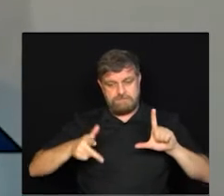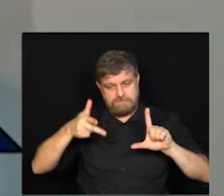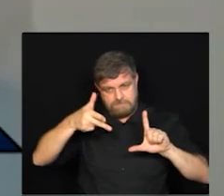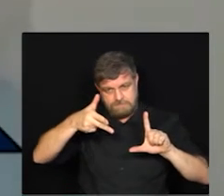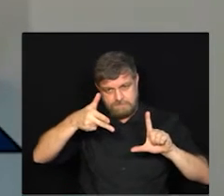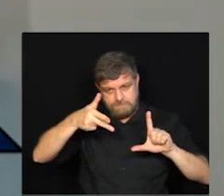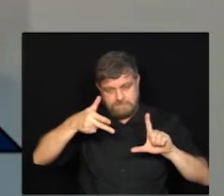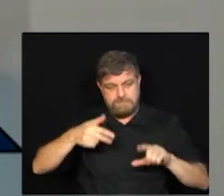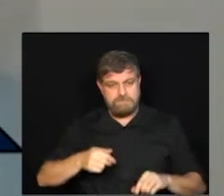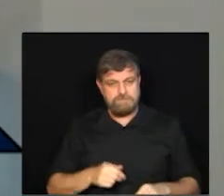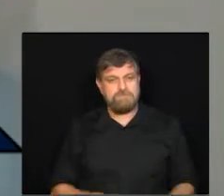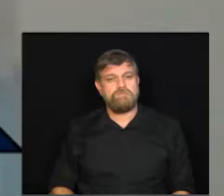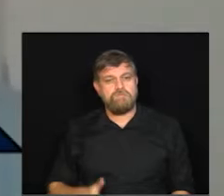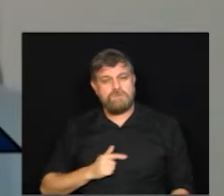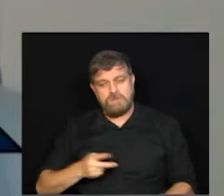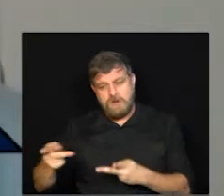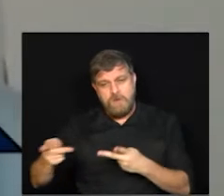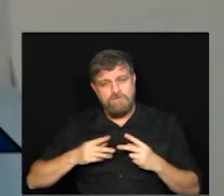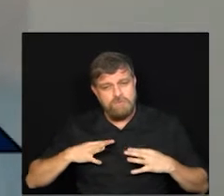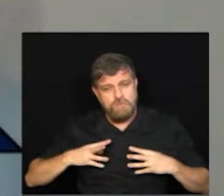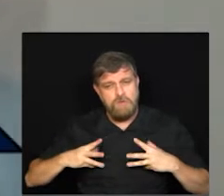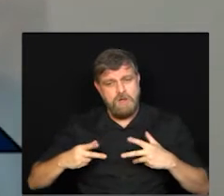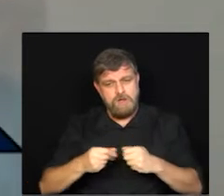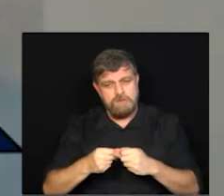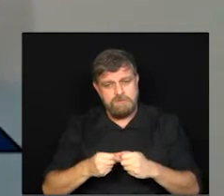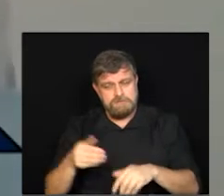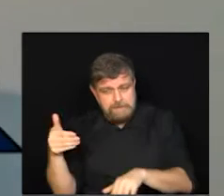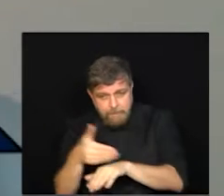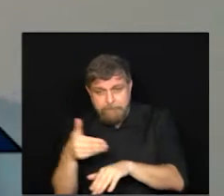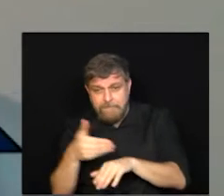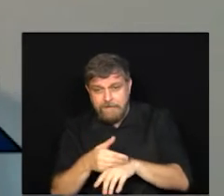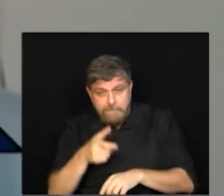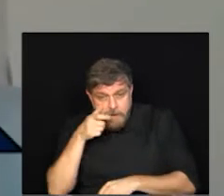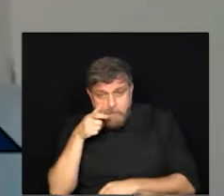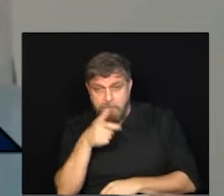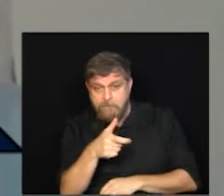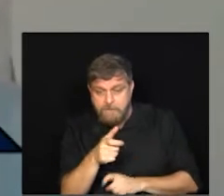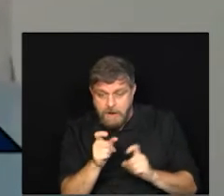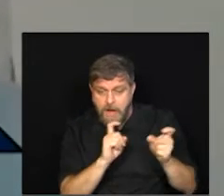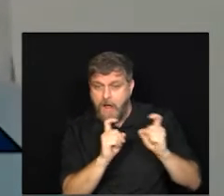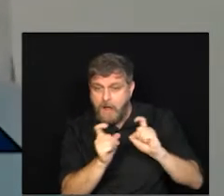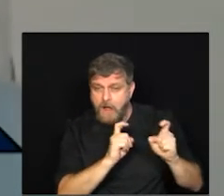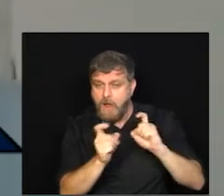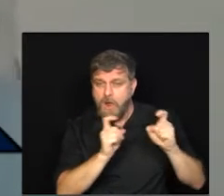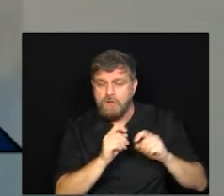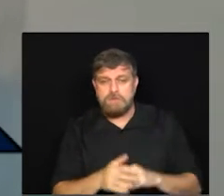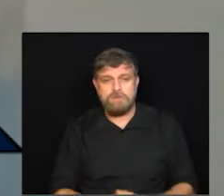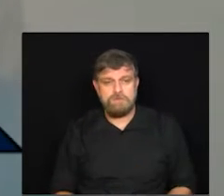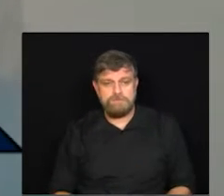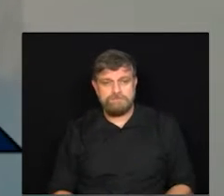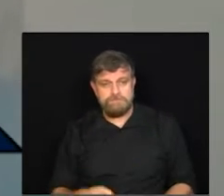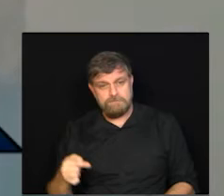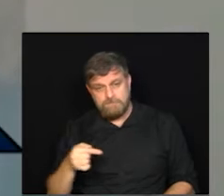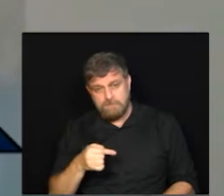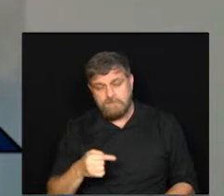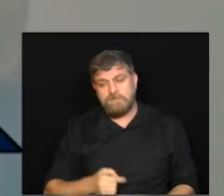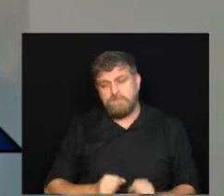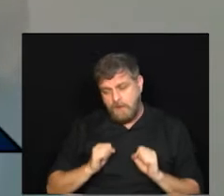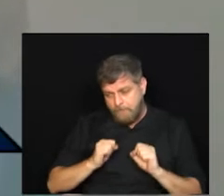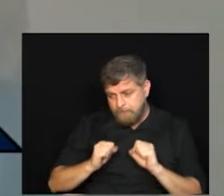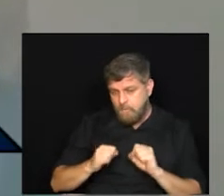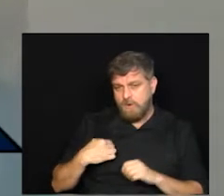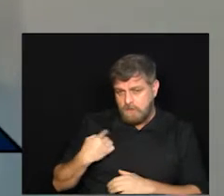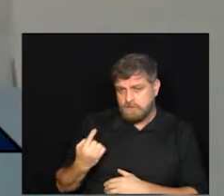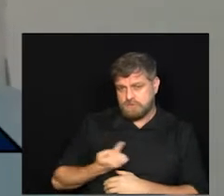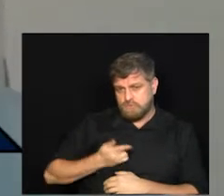TV Câmara. Então, convido a todos que participem dessa reunião. Aí, talvez possamos, eu acho